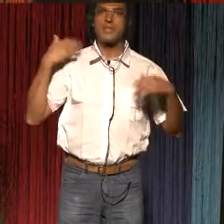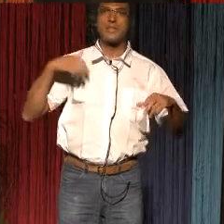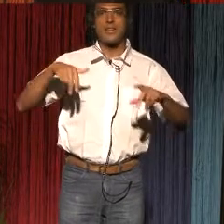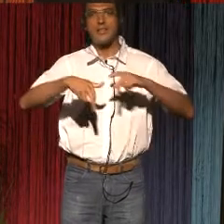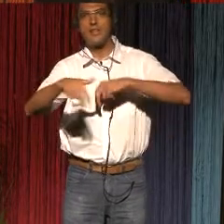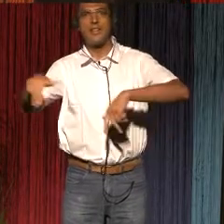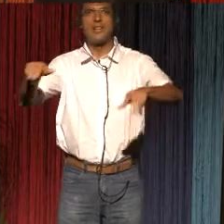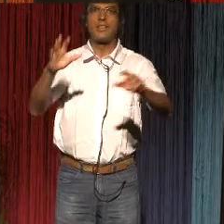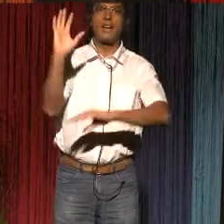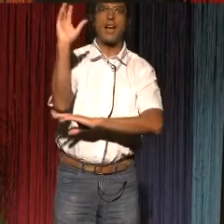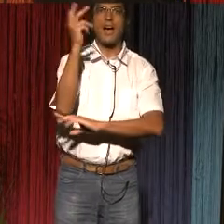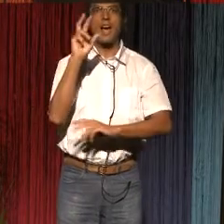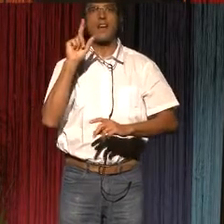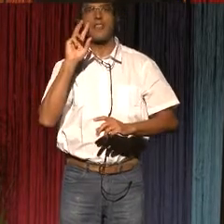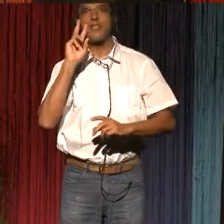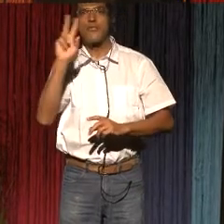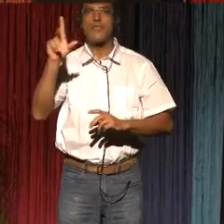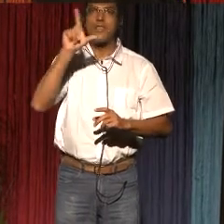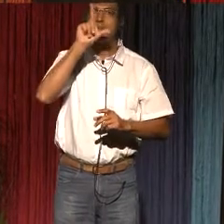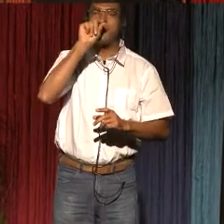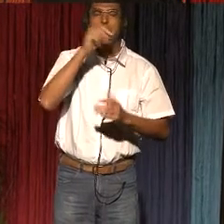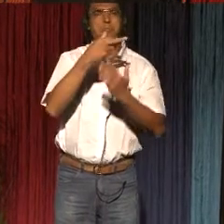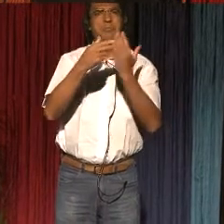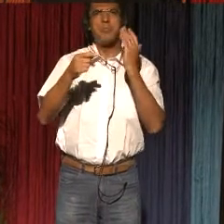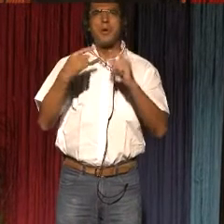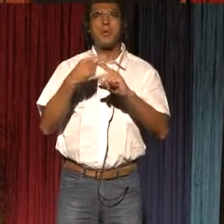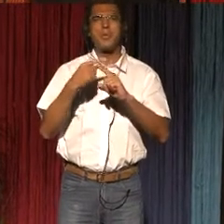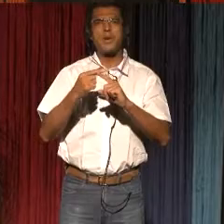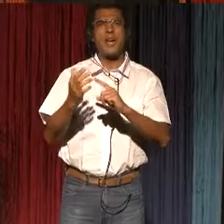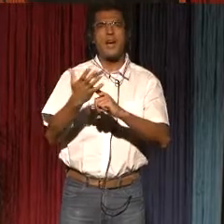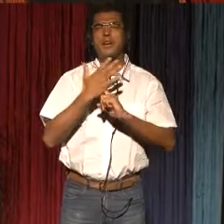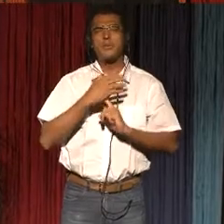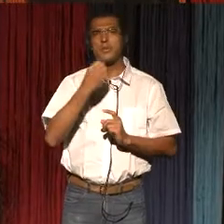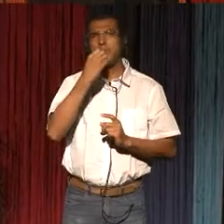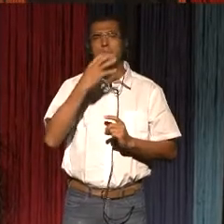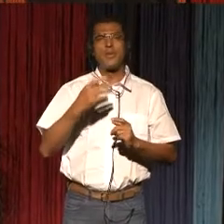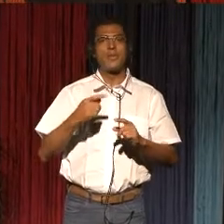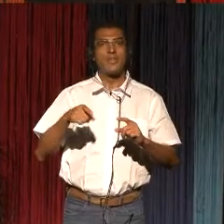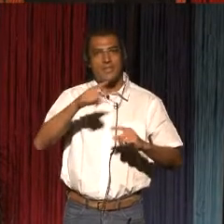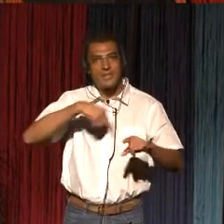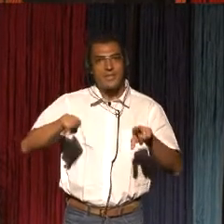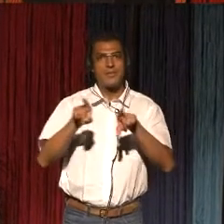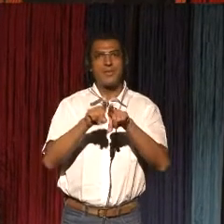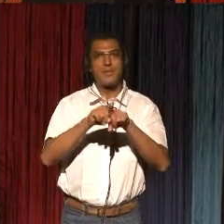muitos outros estudos mostraram também o benefício de estarmos em contato com a natureza.